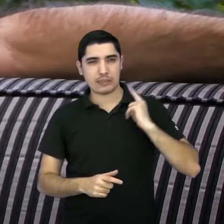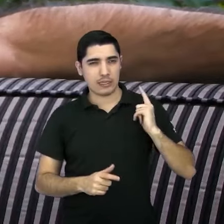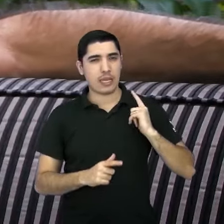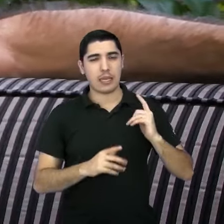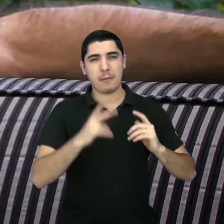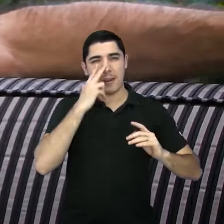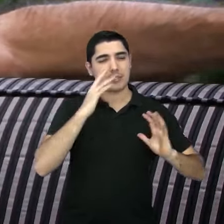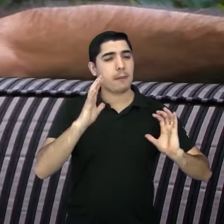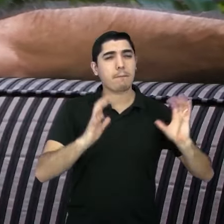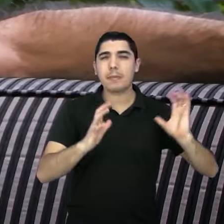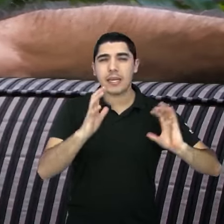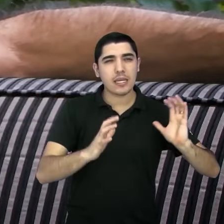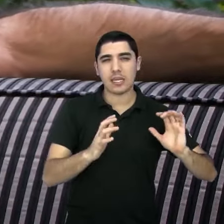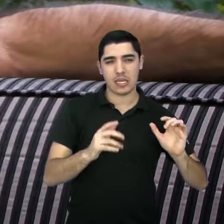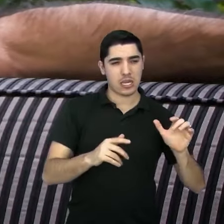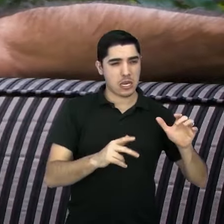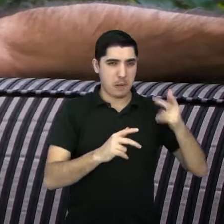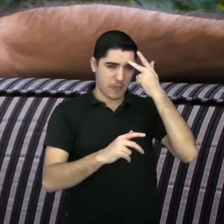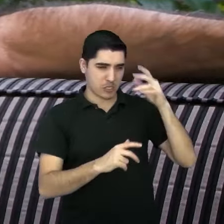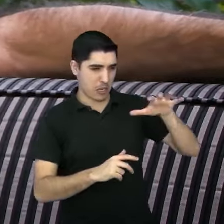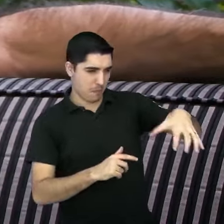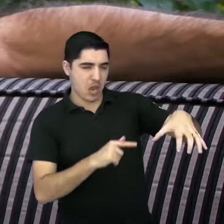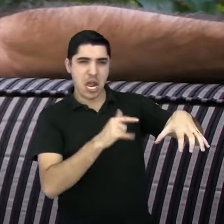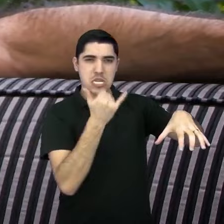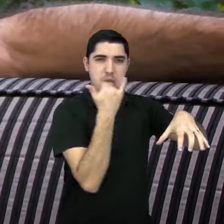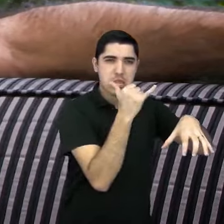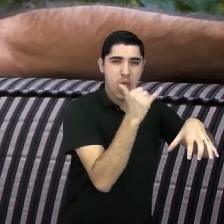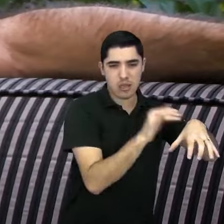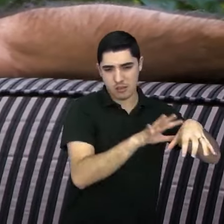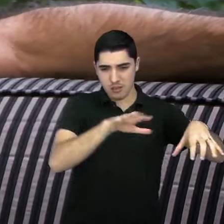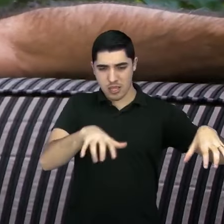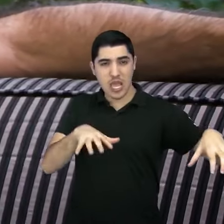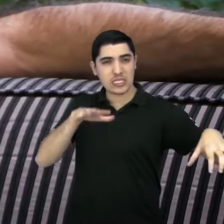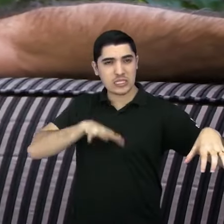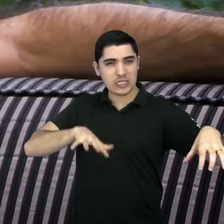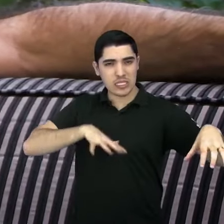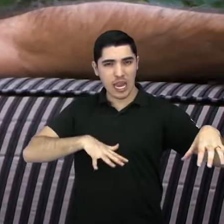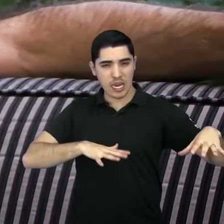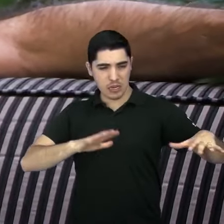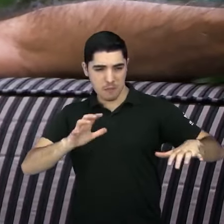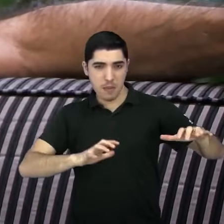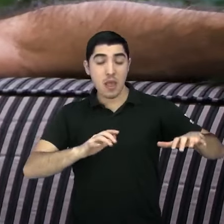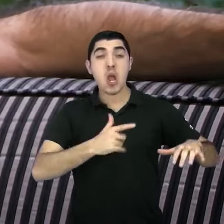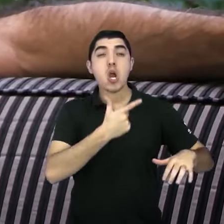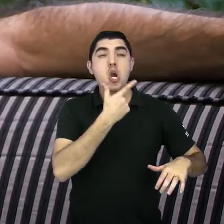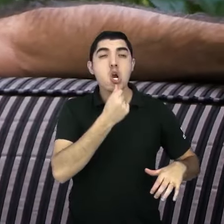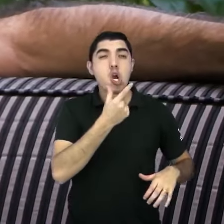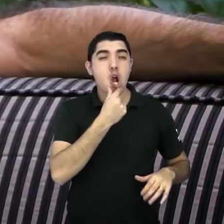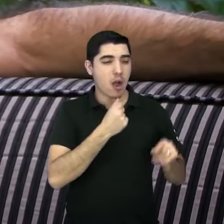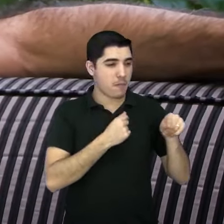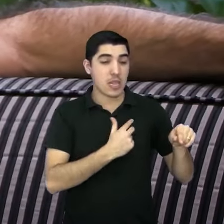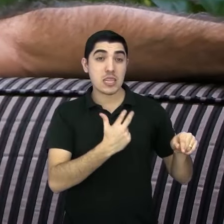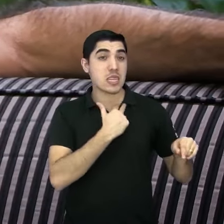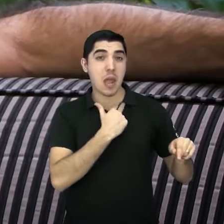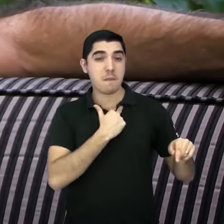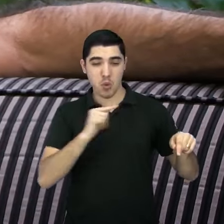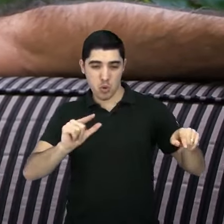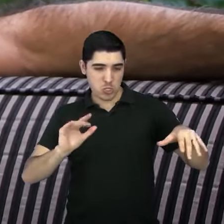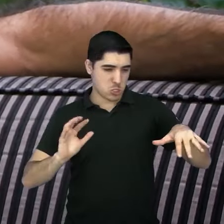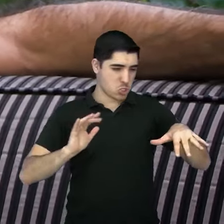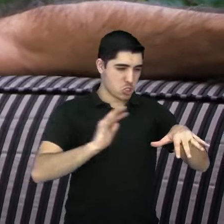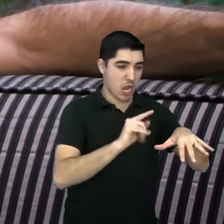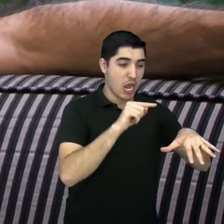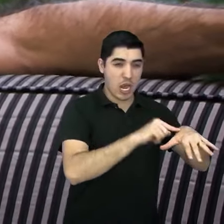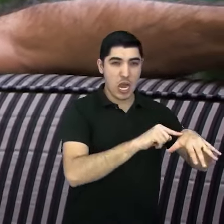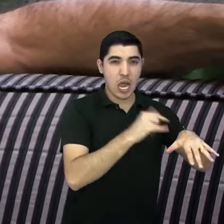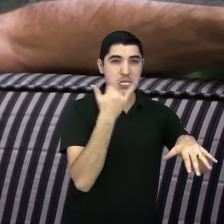rixa Santana com o pessoal da cidade, pepepe, sabe? Aquele negócio, os rapazes da cidade não podiam descer